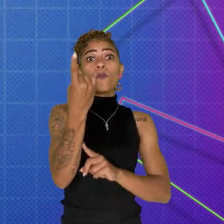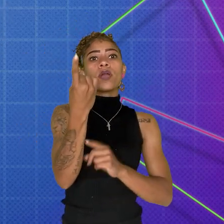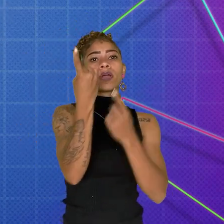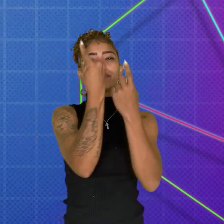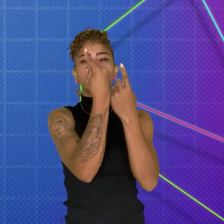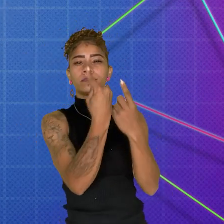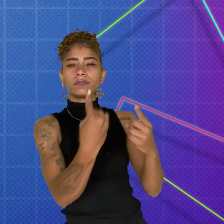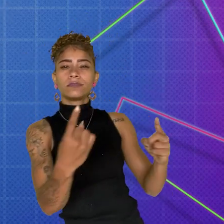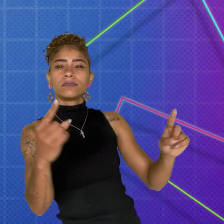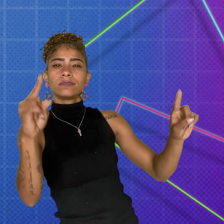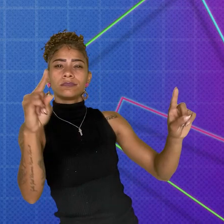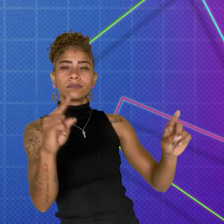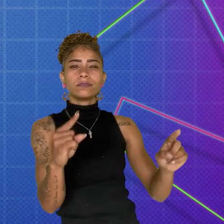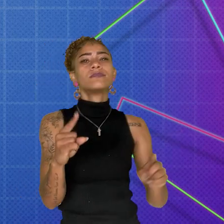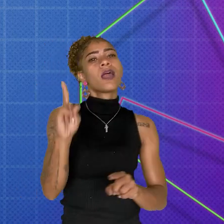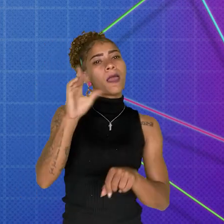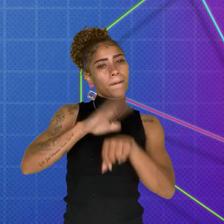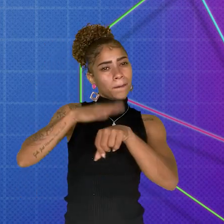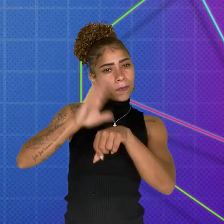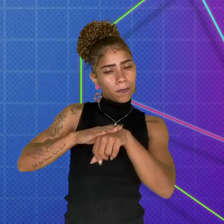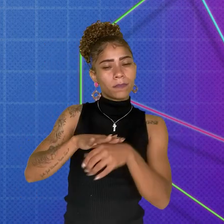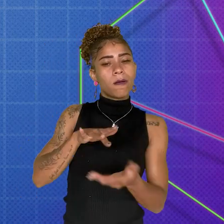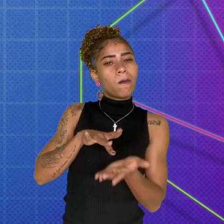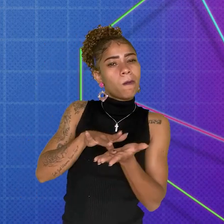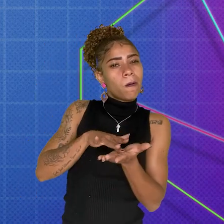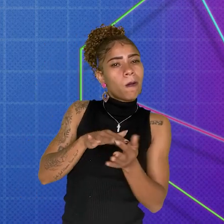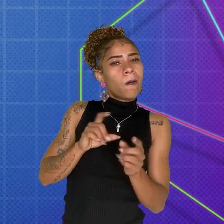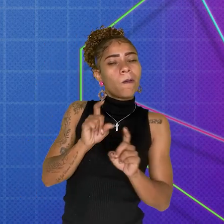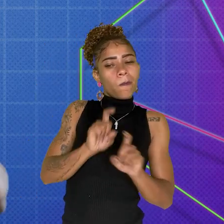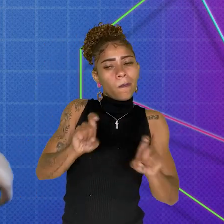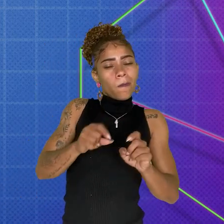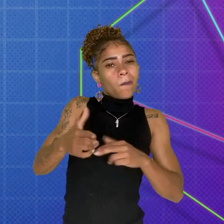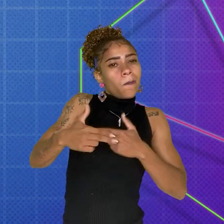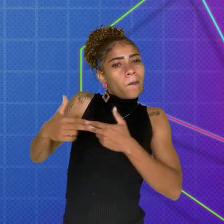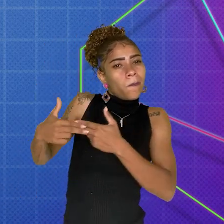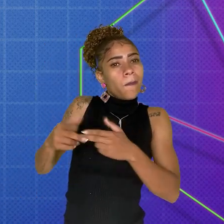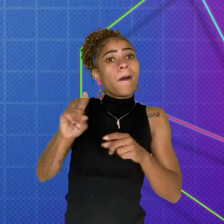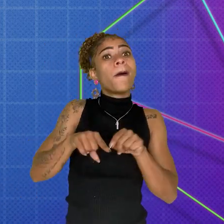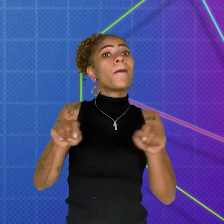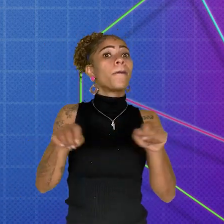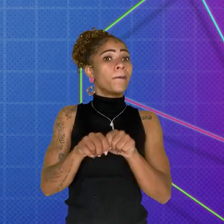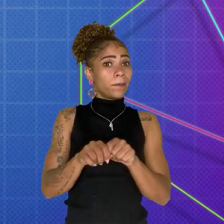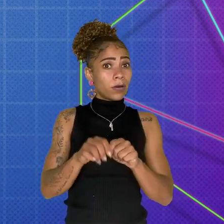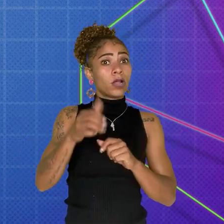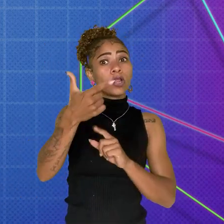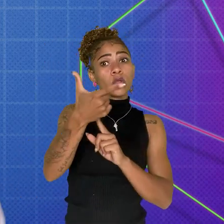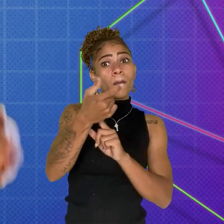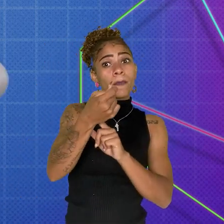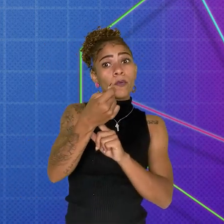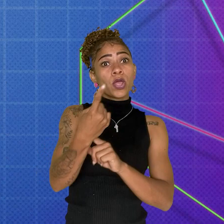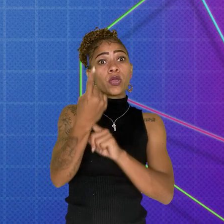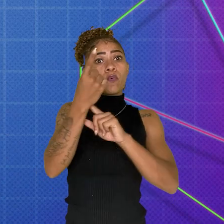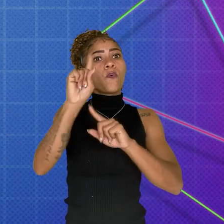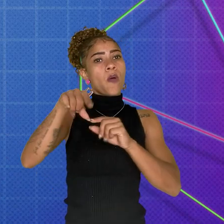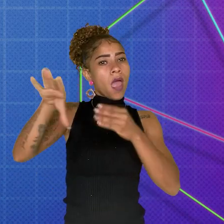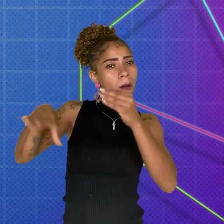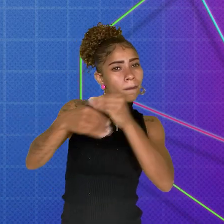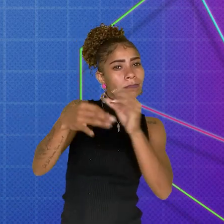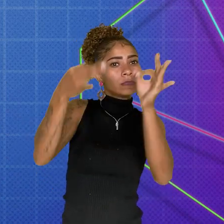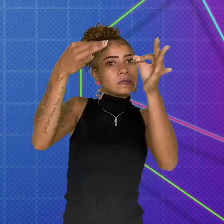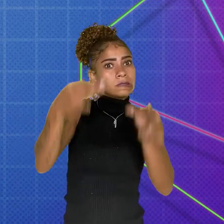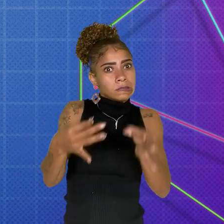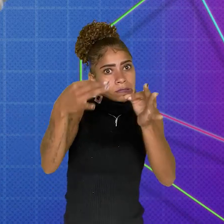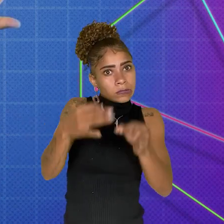única de orquestração e efeitos eletrônicos. Halo 2001. A trilha sonora do Halo é conhecida por sua combinação de